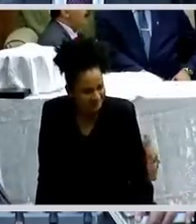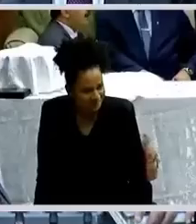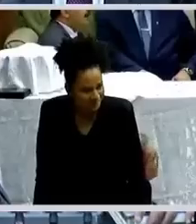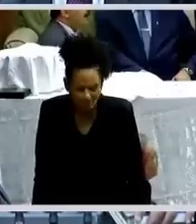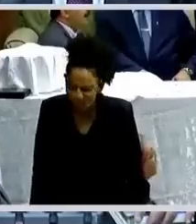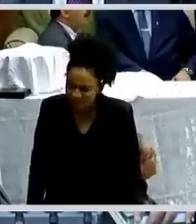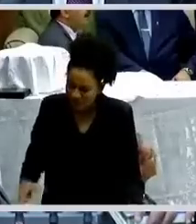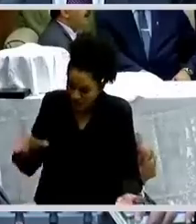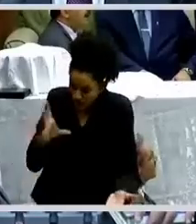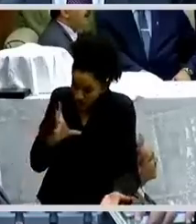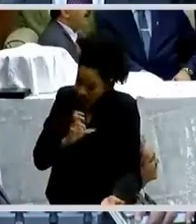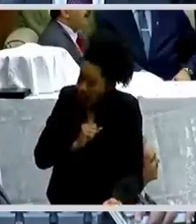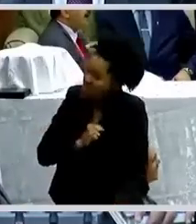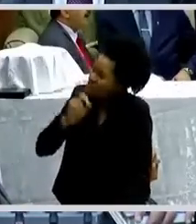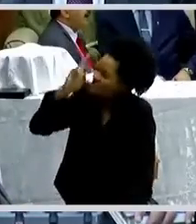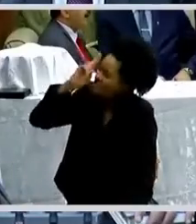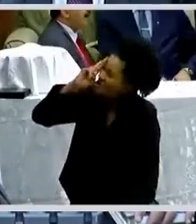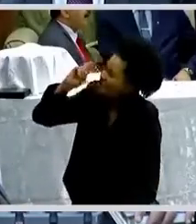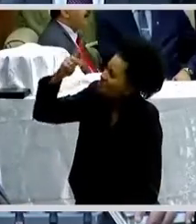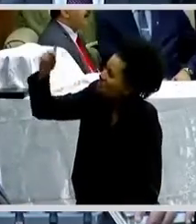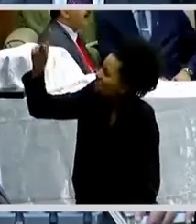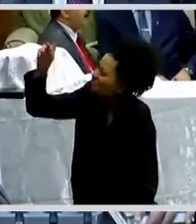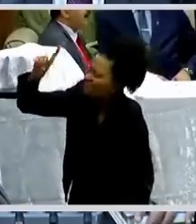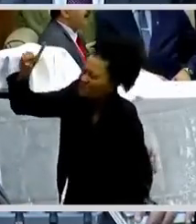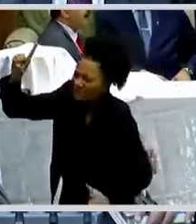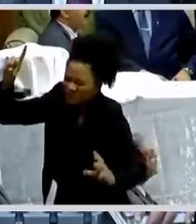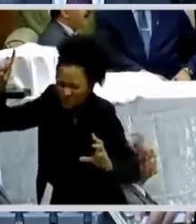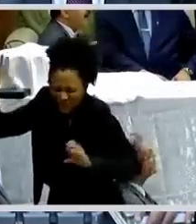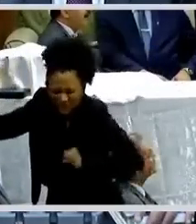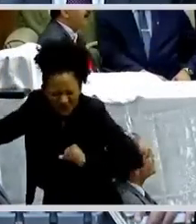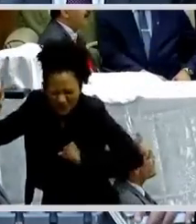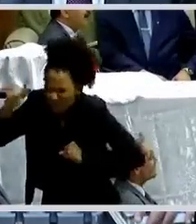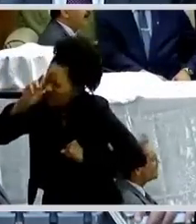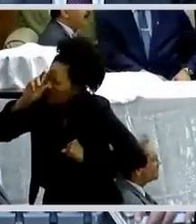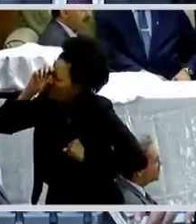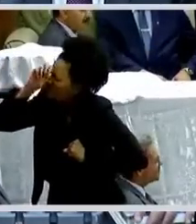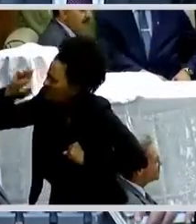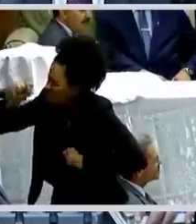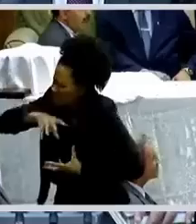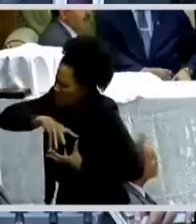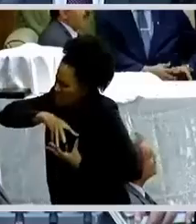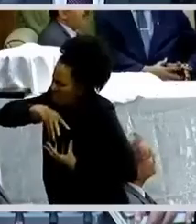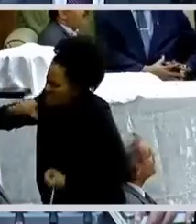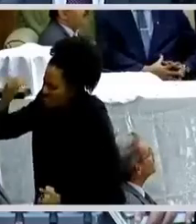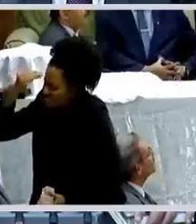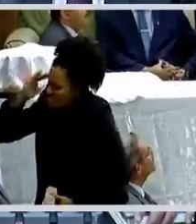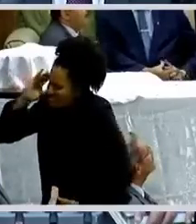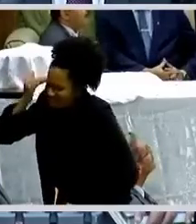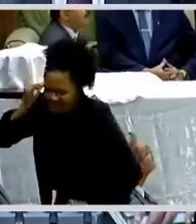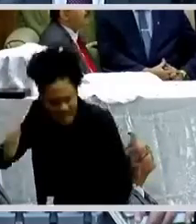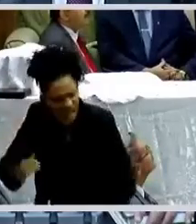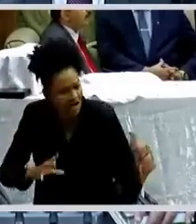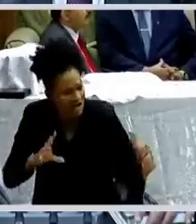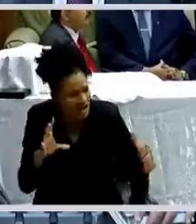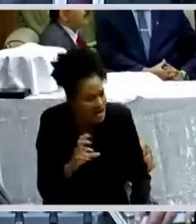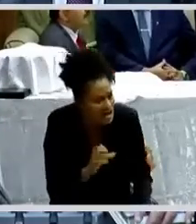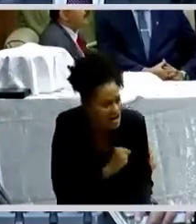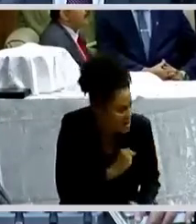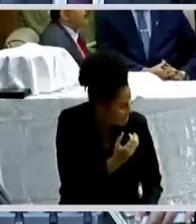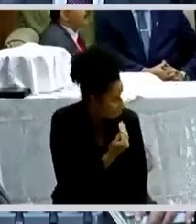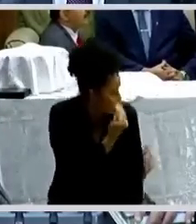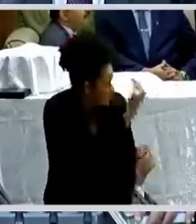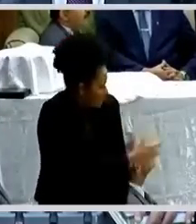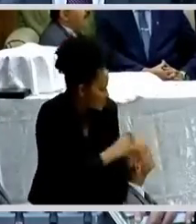Ama o Senhor teu Deus de todo o coração, de toda a força, com toda a tua alma, teu entendimento. Ama o teu próximo como a ti